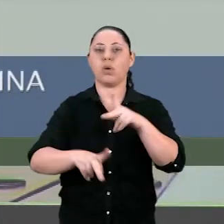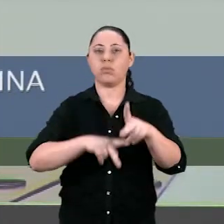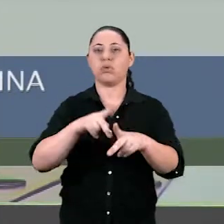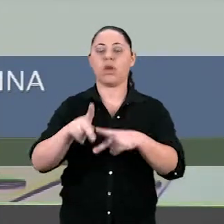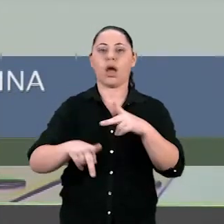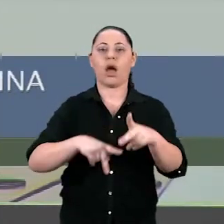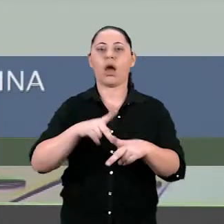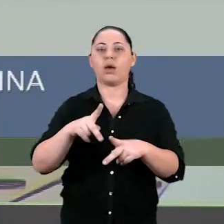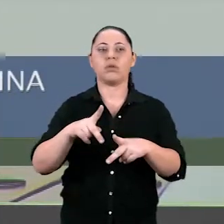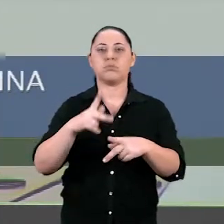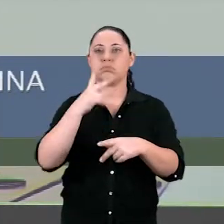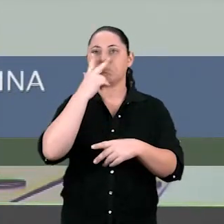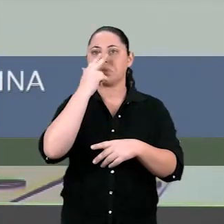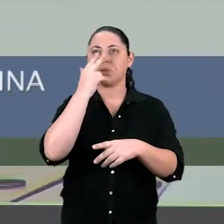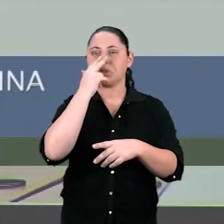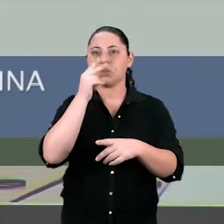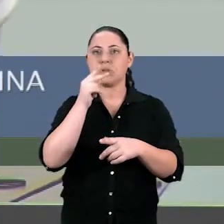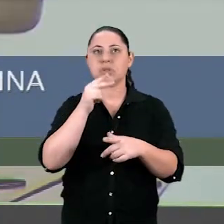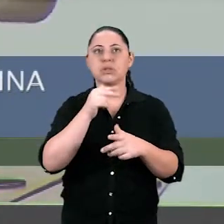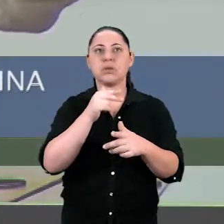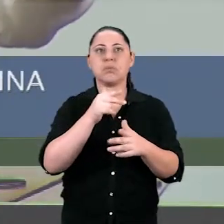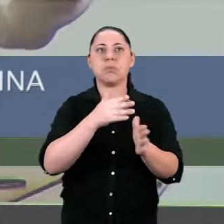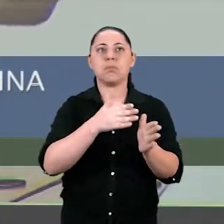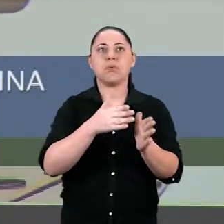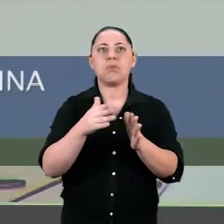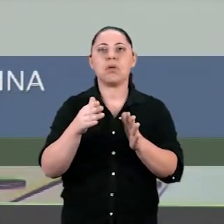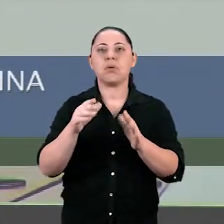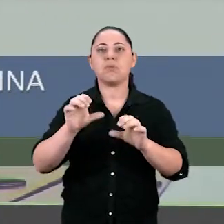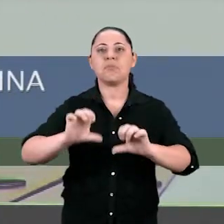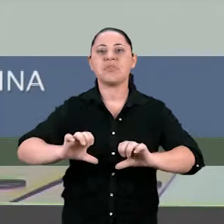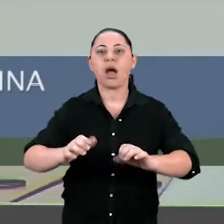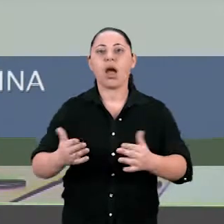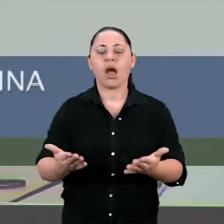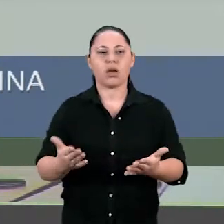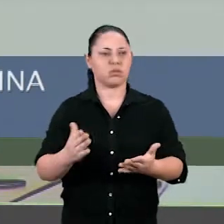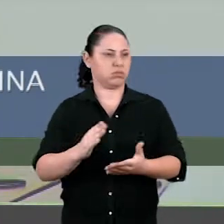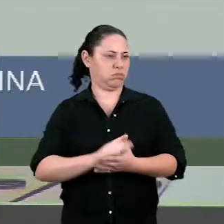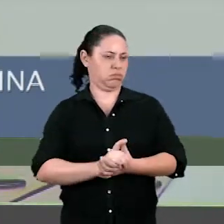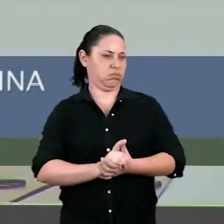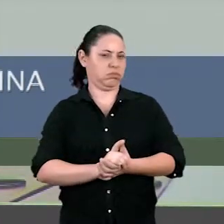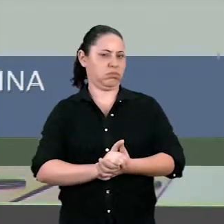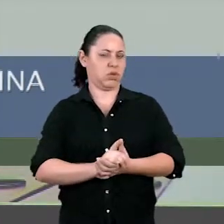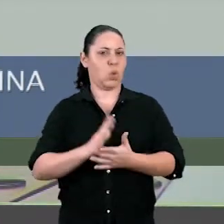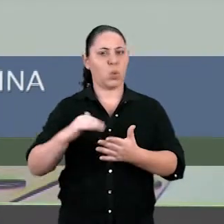que eu trago, ela vai caminhando da América Latina para o Brasil.